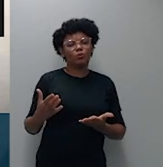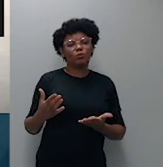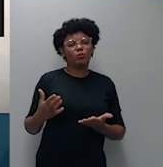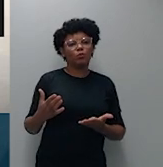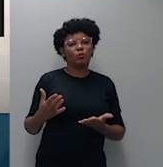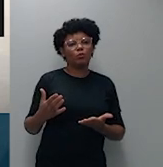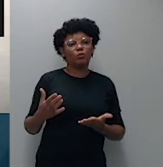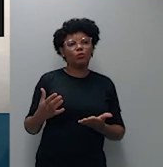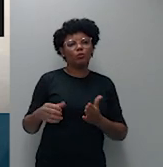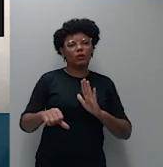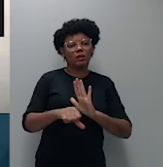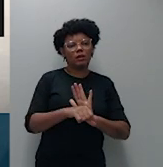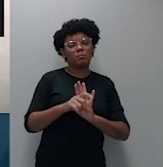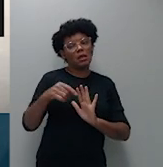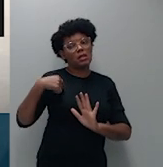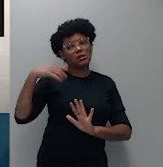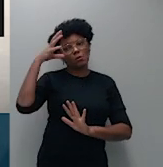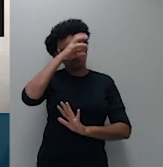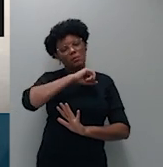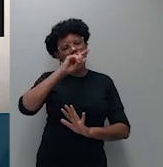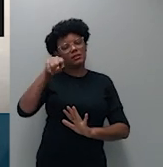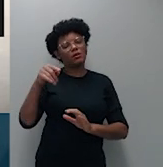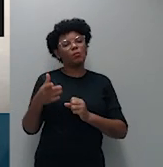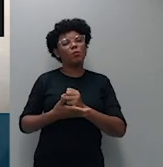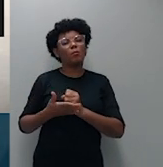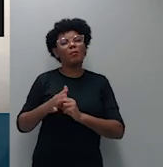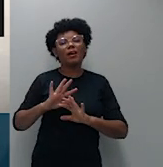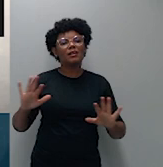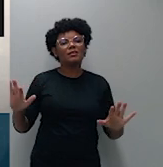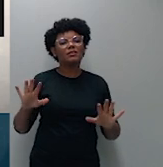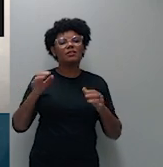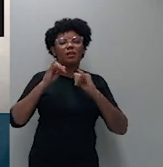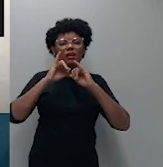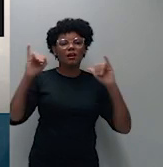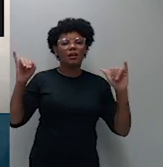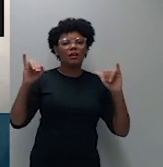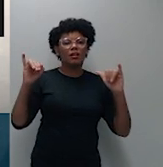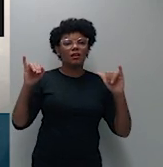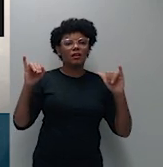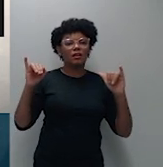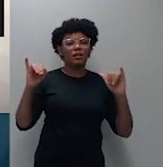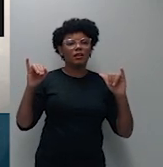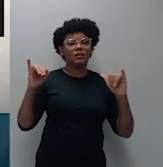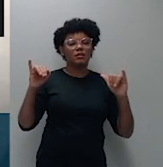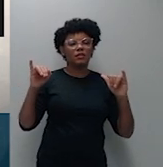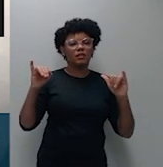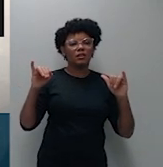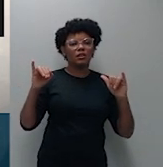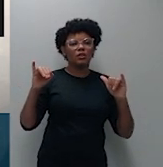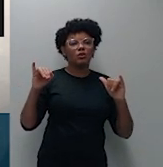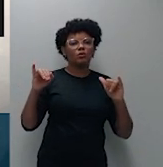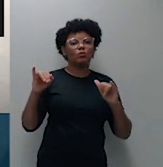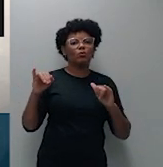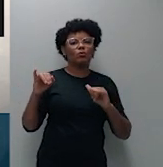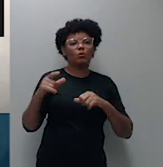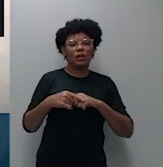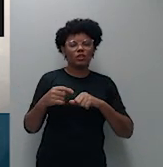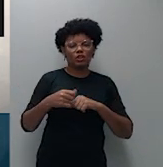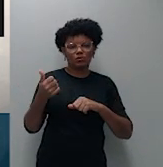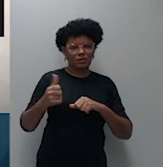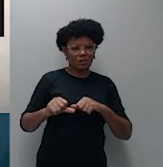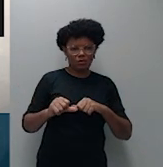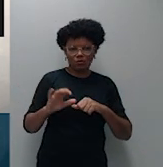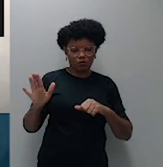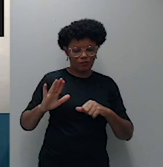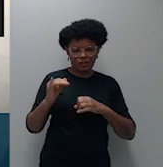que tenho é baseada não na declaração de inconstitucionalidade artigo 19 do Marco civil